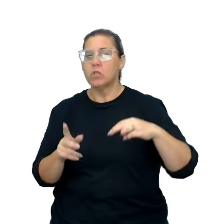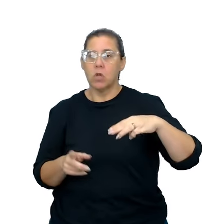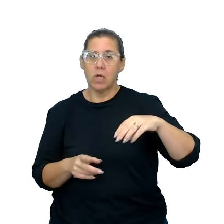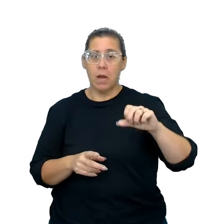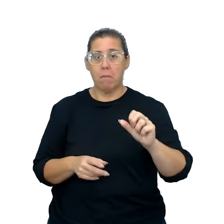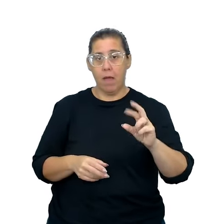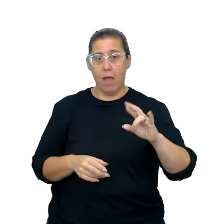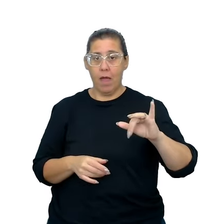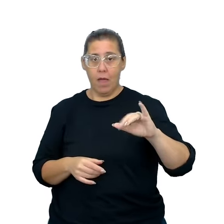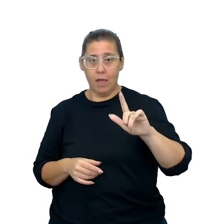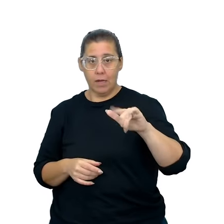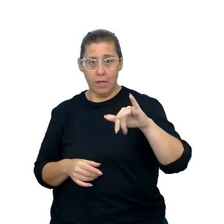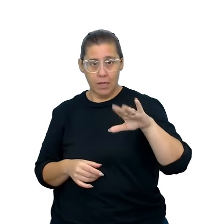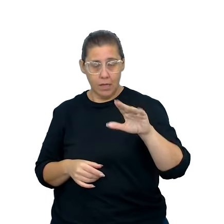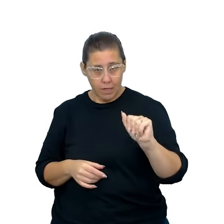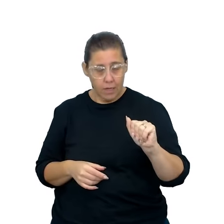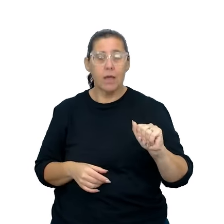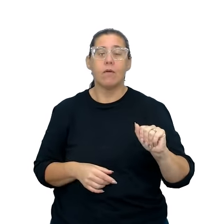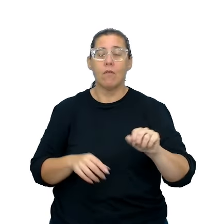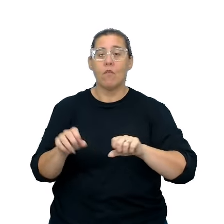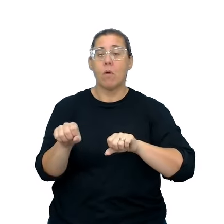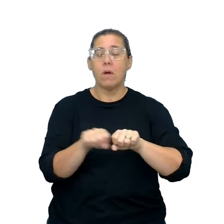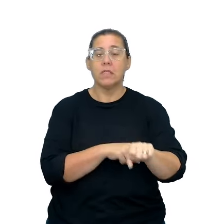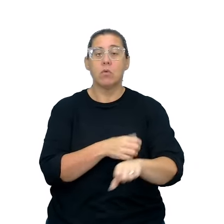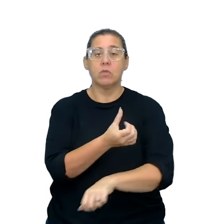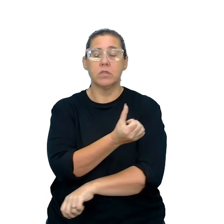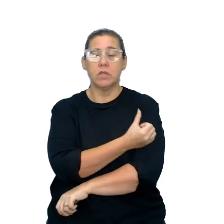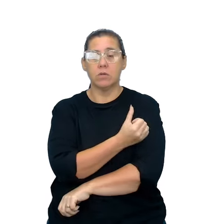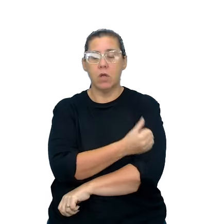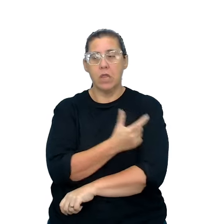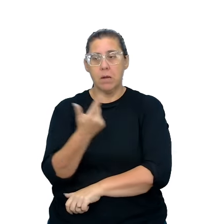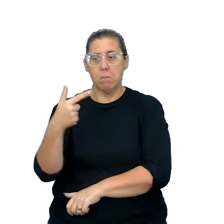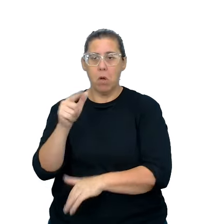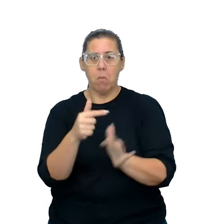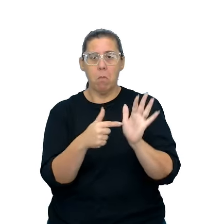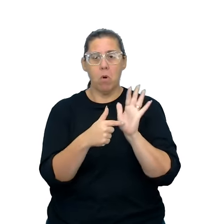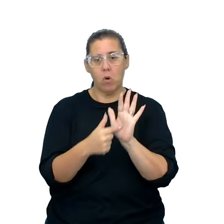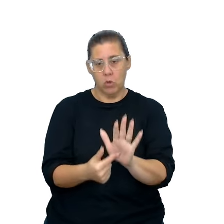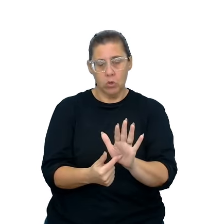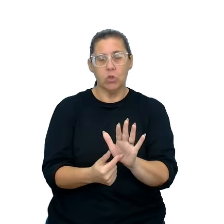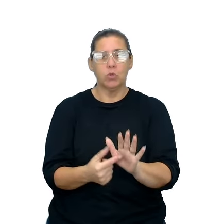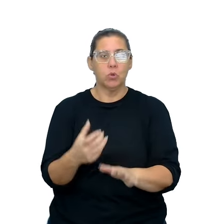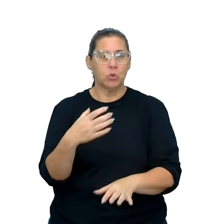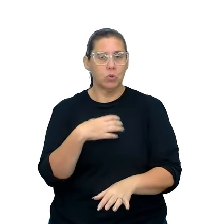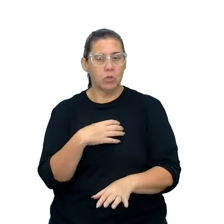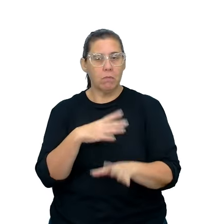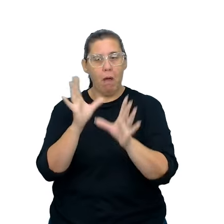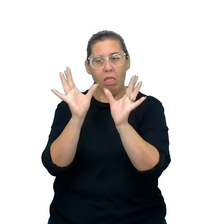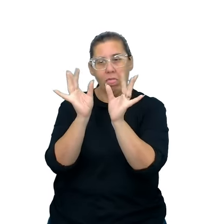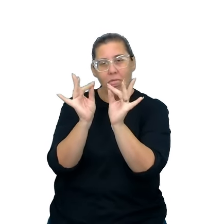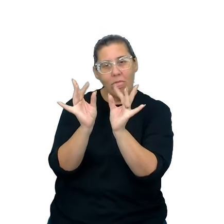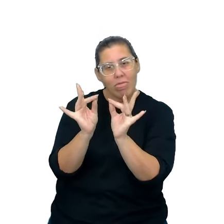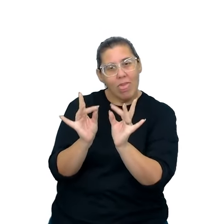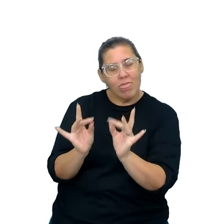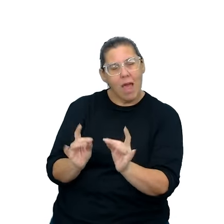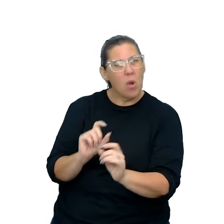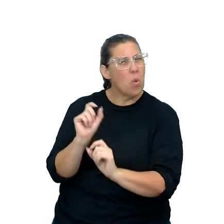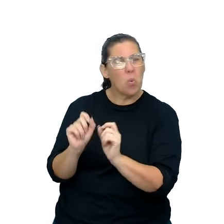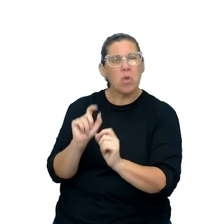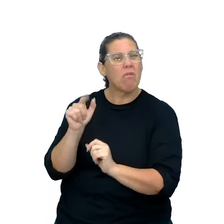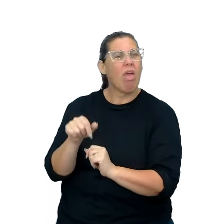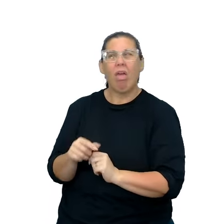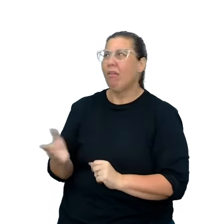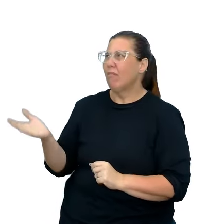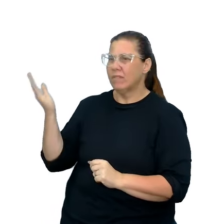fazer a formação, né, do 6º ano, ela vai depois apresentar de forma mais detalhada, né, o que seria esse